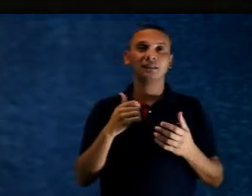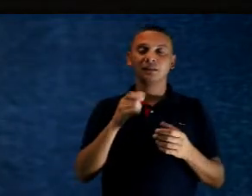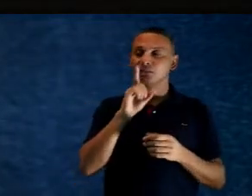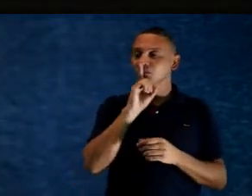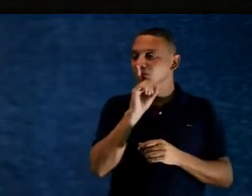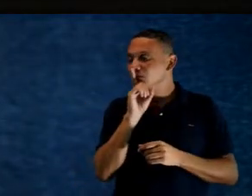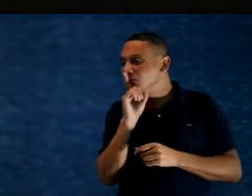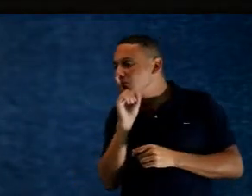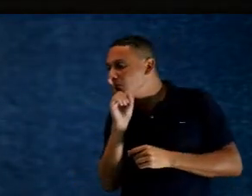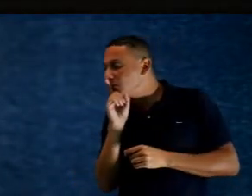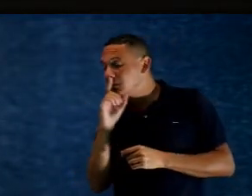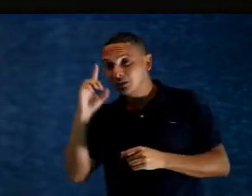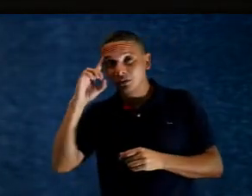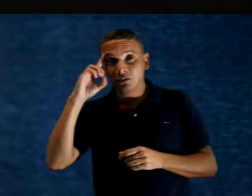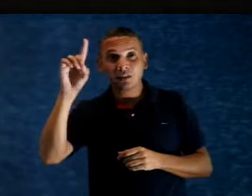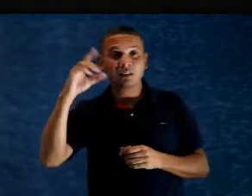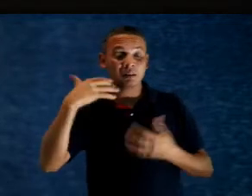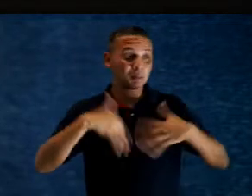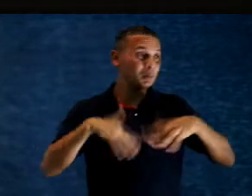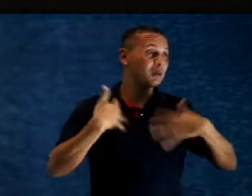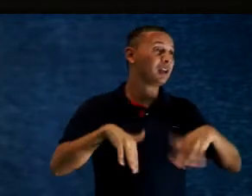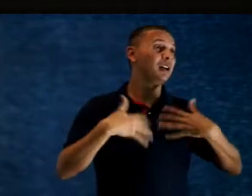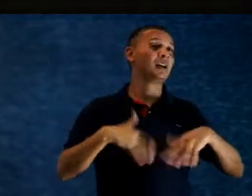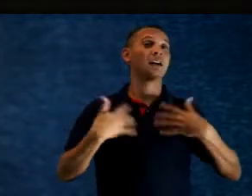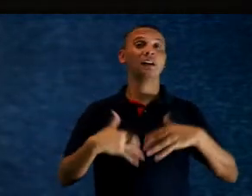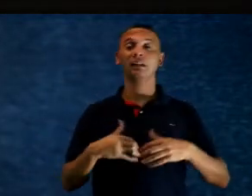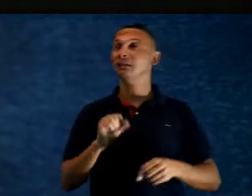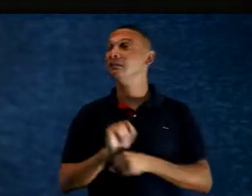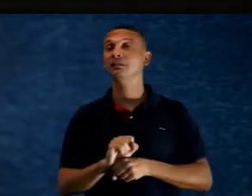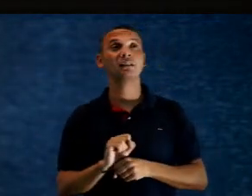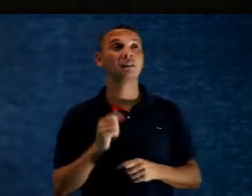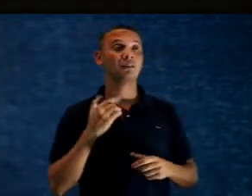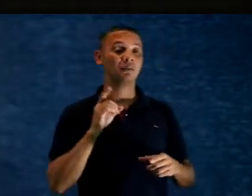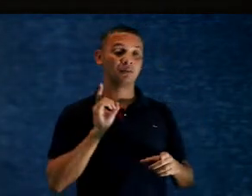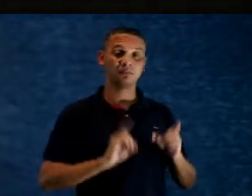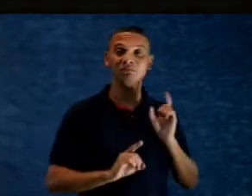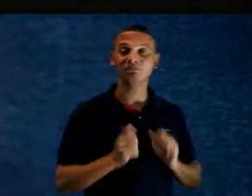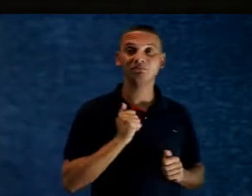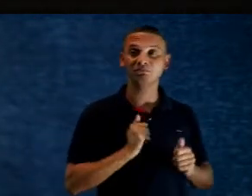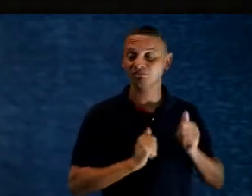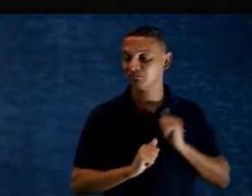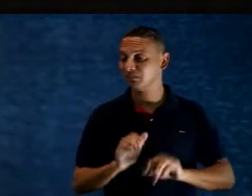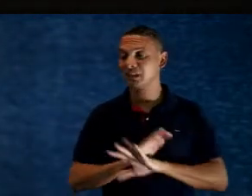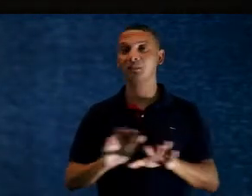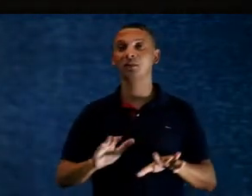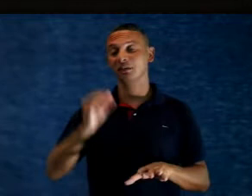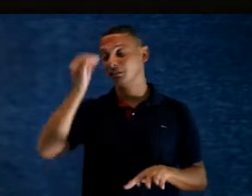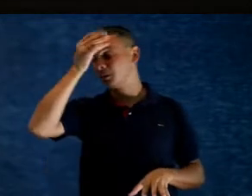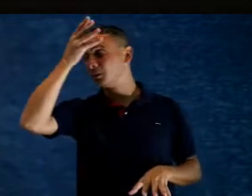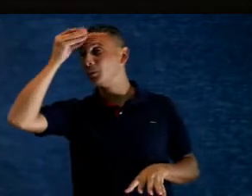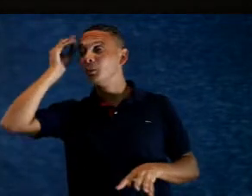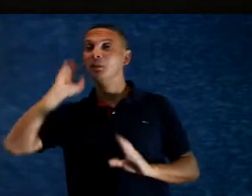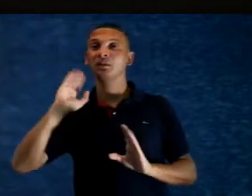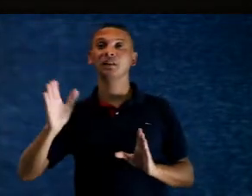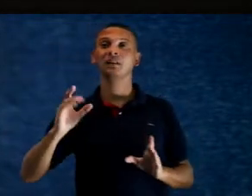goiaba. Ah, porque depois de tantos anos ainda não sou capaz de conviver com a minha angústia, de aceitá-la sob os